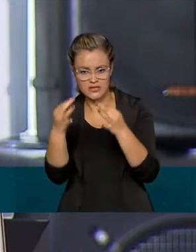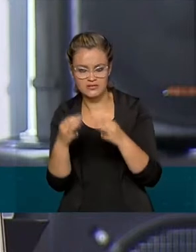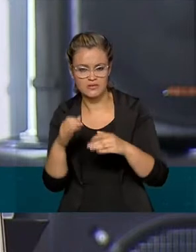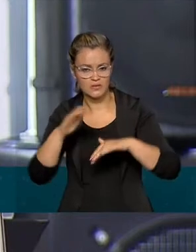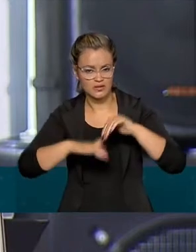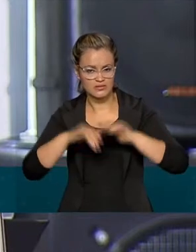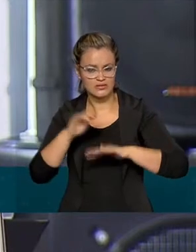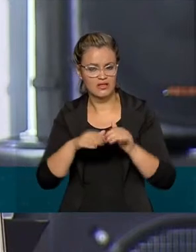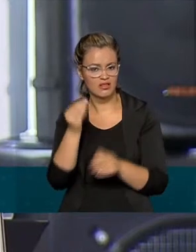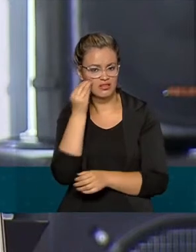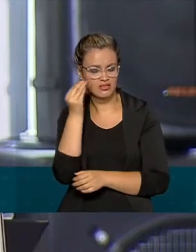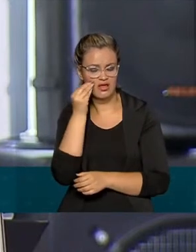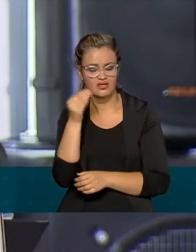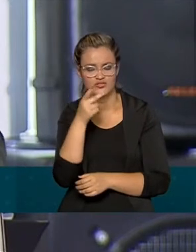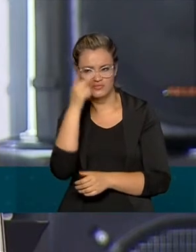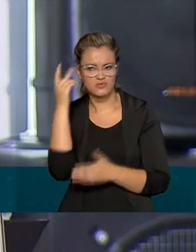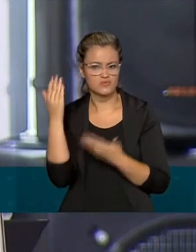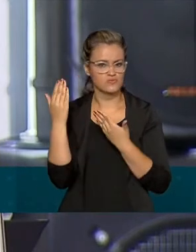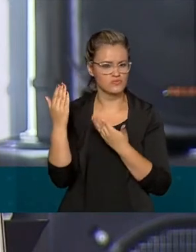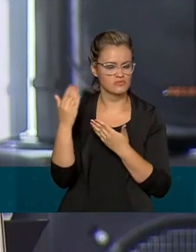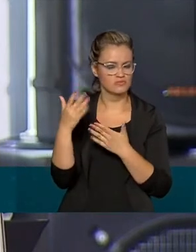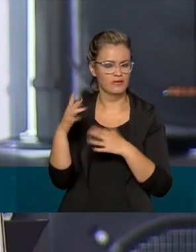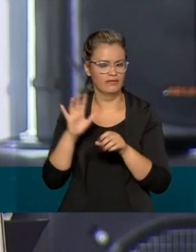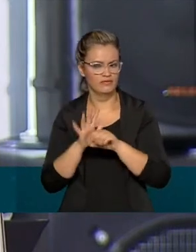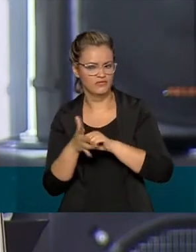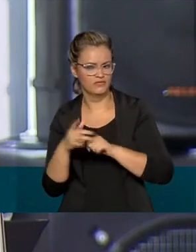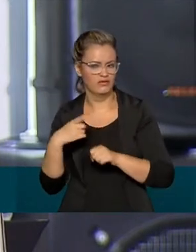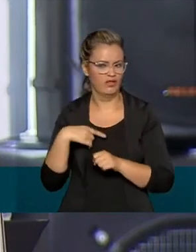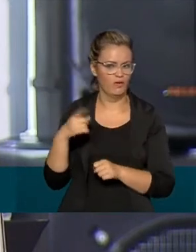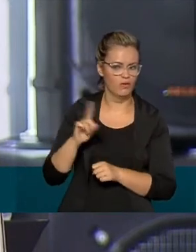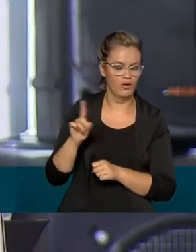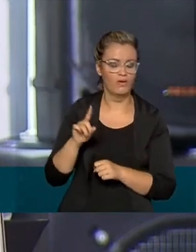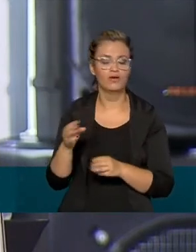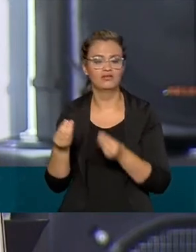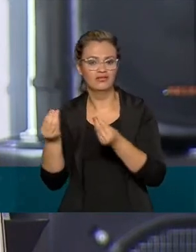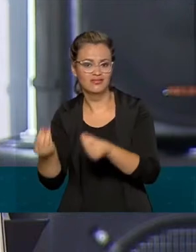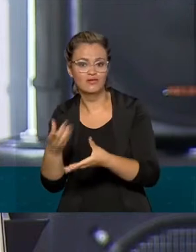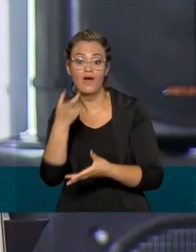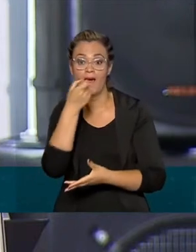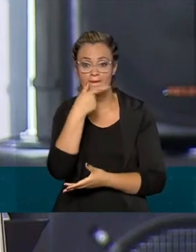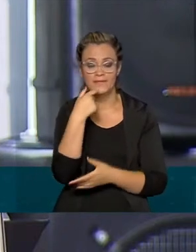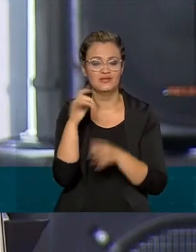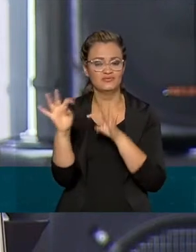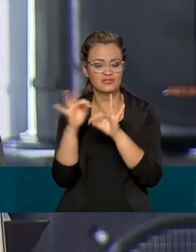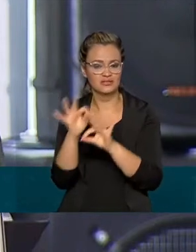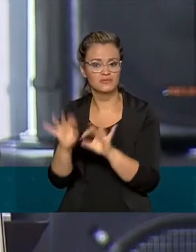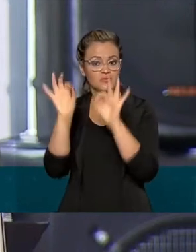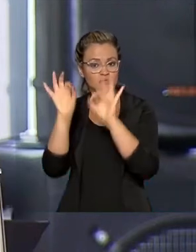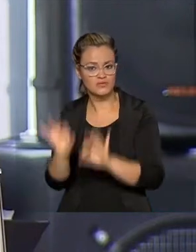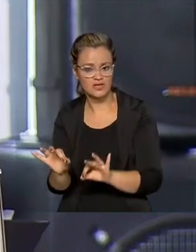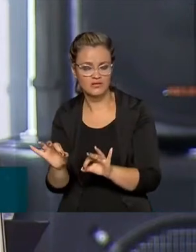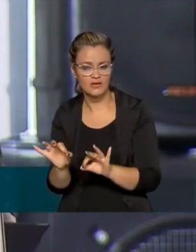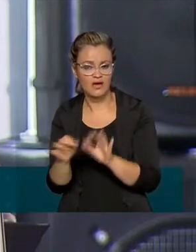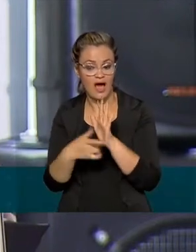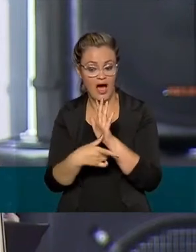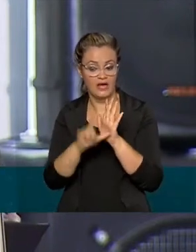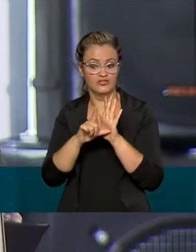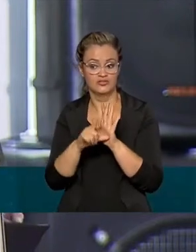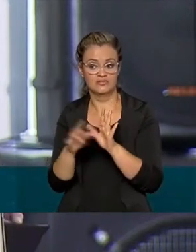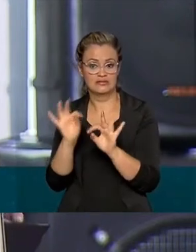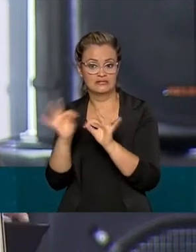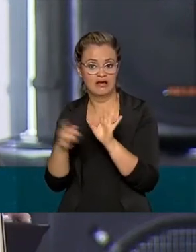execução de testes aos casos suspeitos, disponibilizando medicamentos e tratamentos adequados o mais cedo